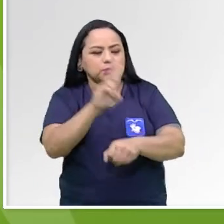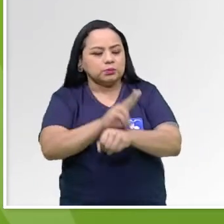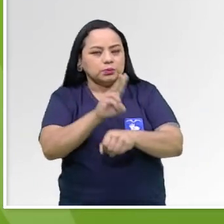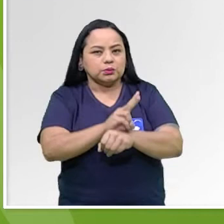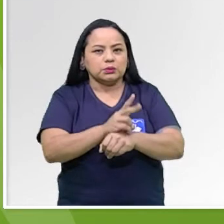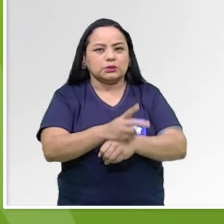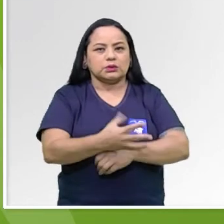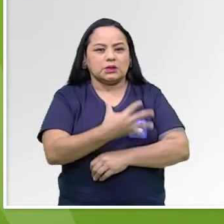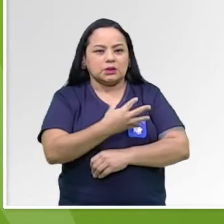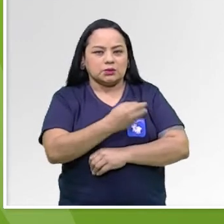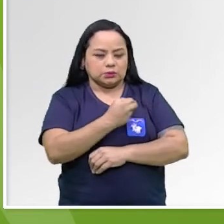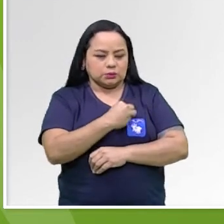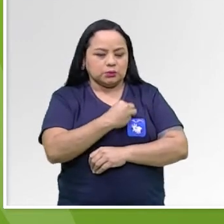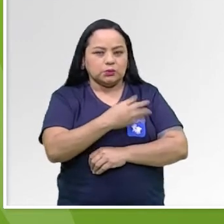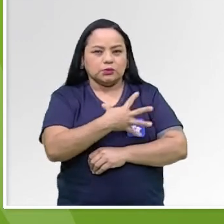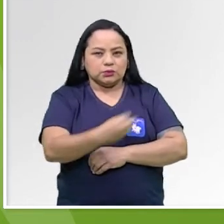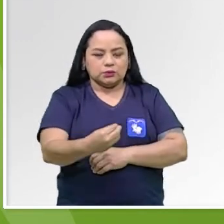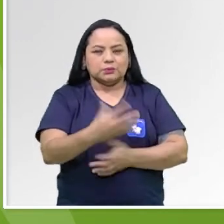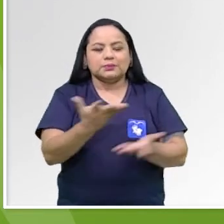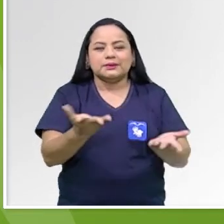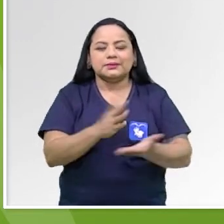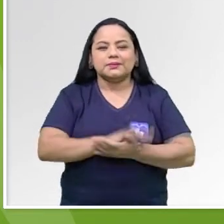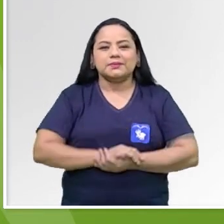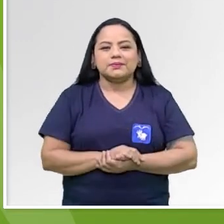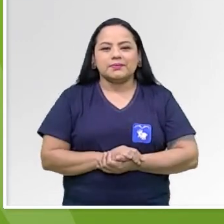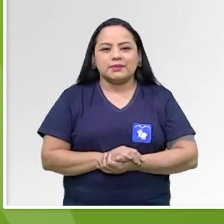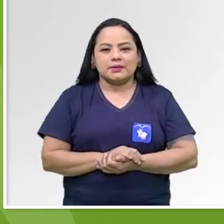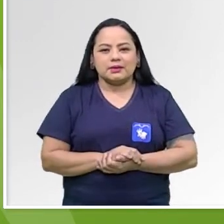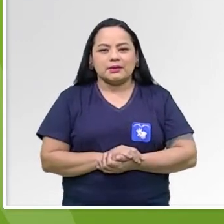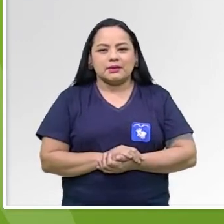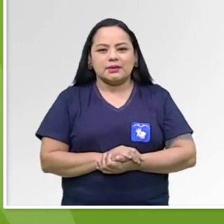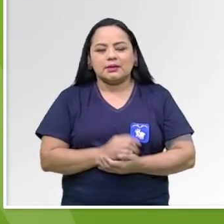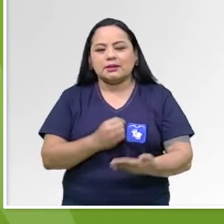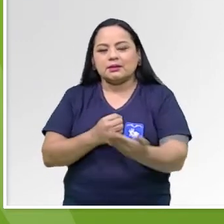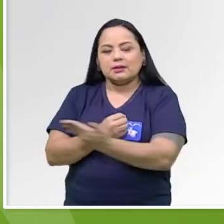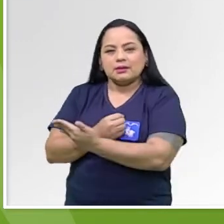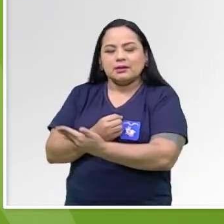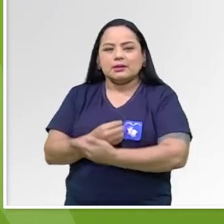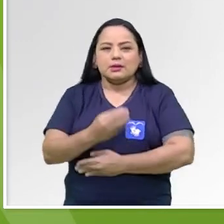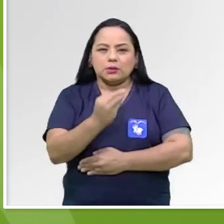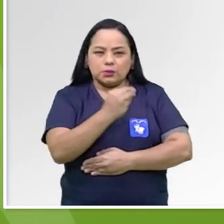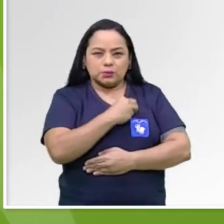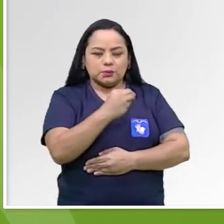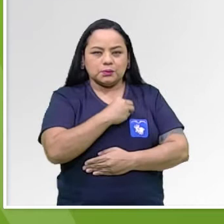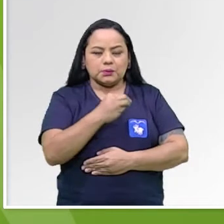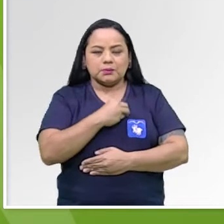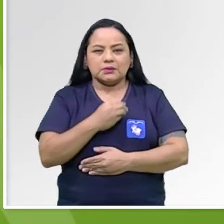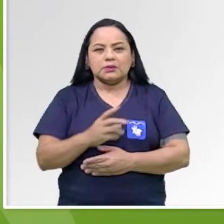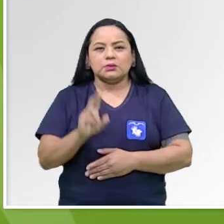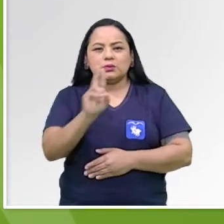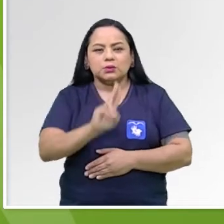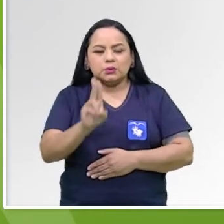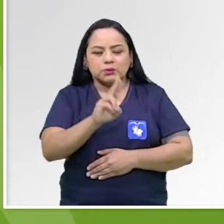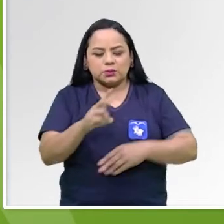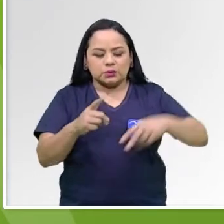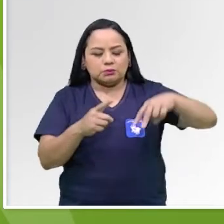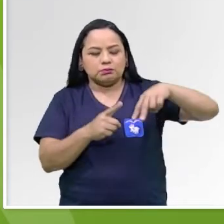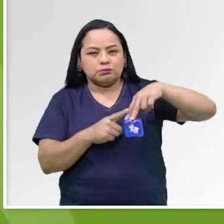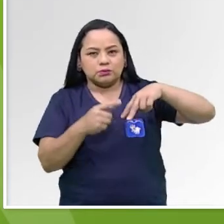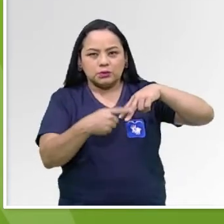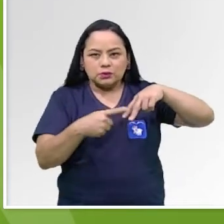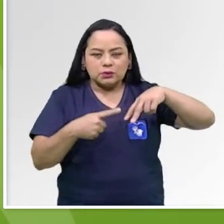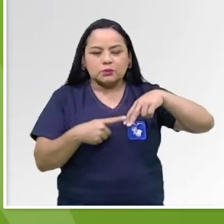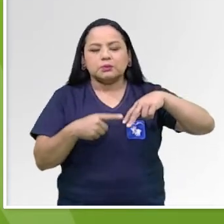entre outras funções, tá? Então, no caso aqui, a gente está vendo os mamíferos que são bípedes, usam apenas